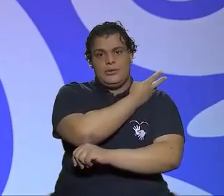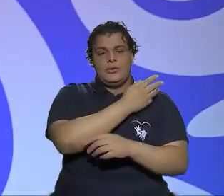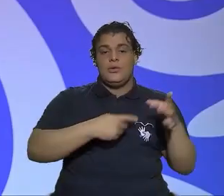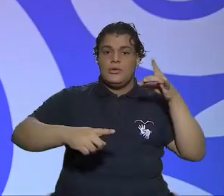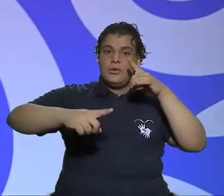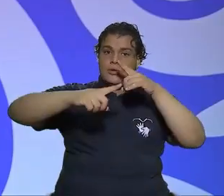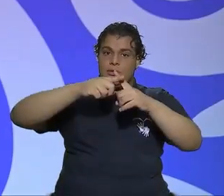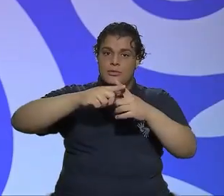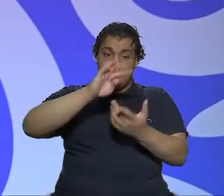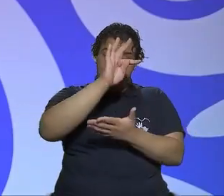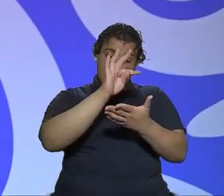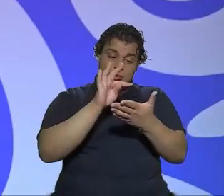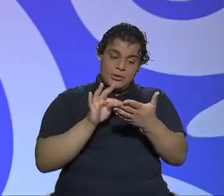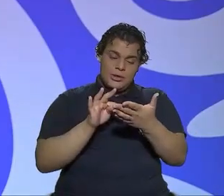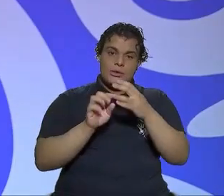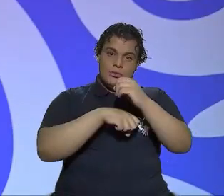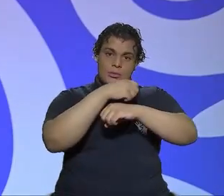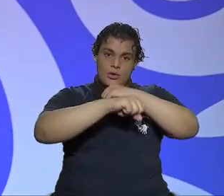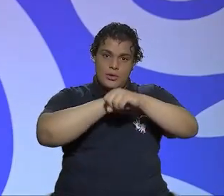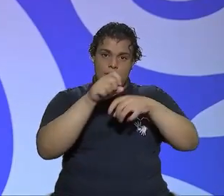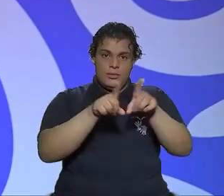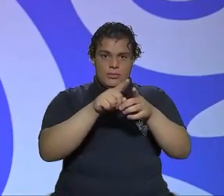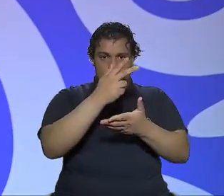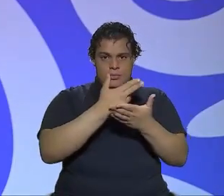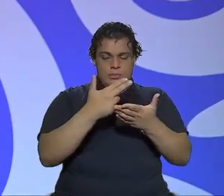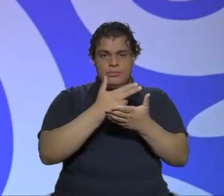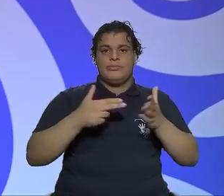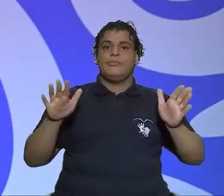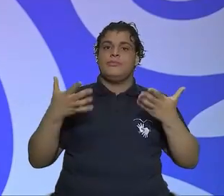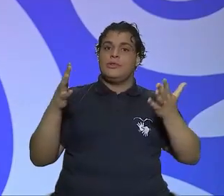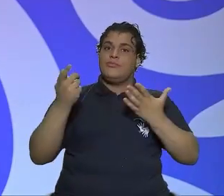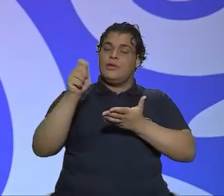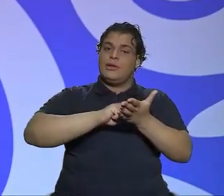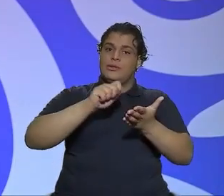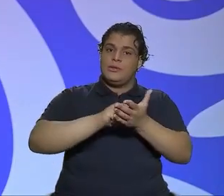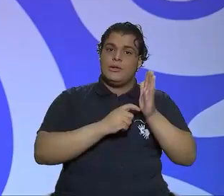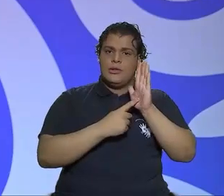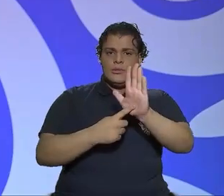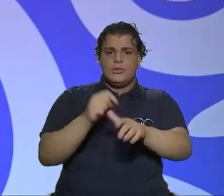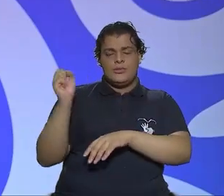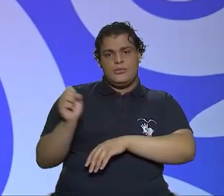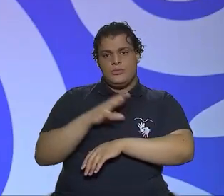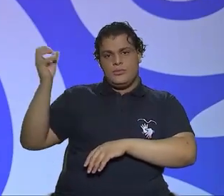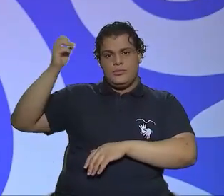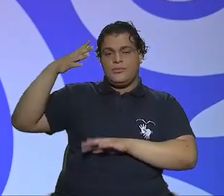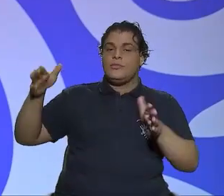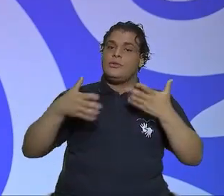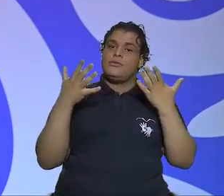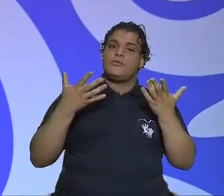de desenho com o intuito de estimular a escrita, revelar novos talentos e incentivar a formação de novos